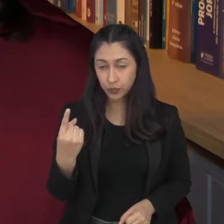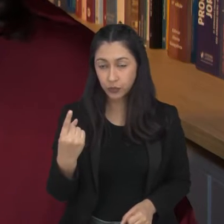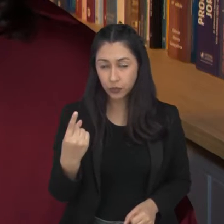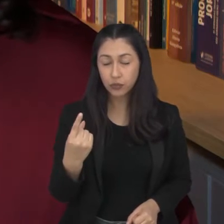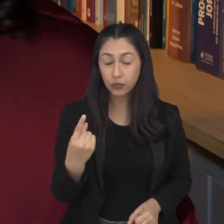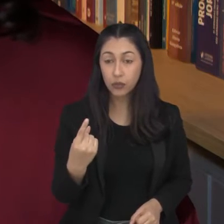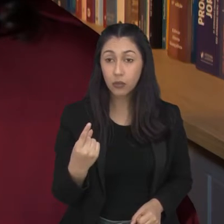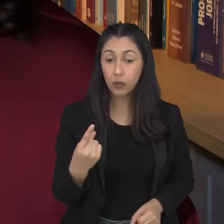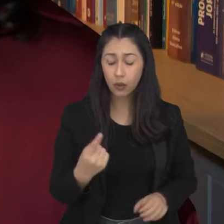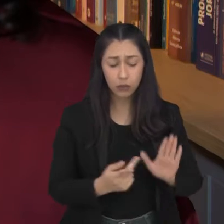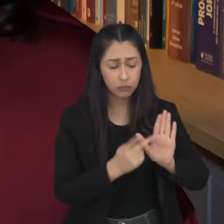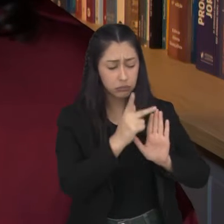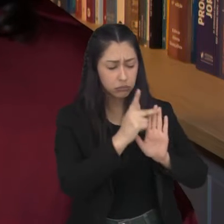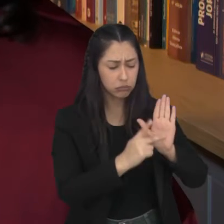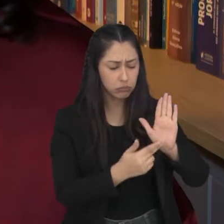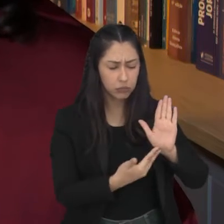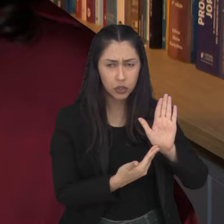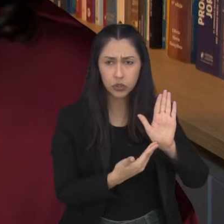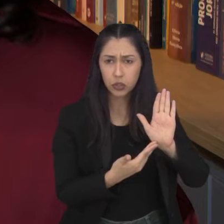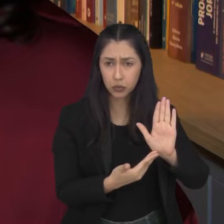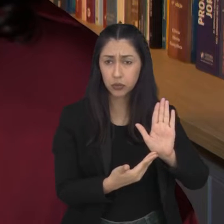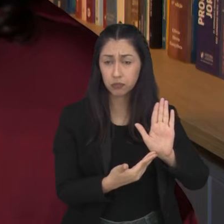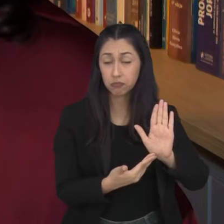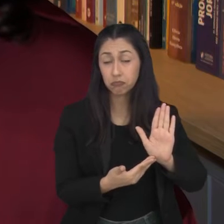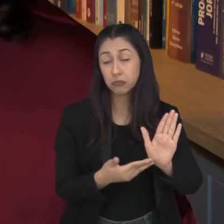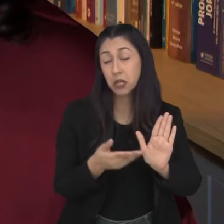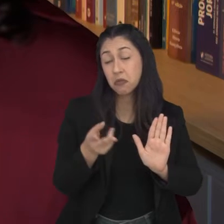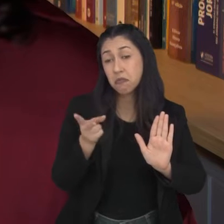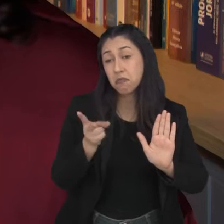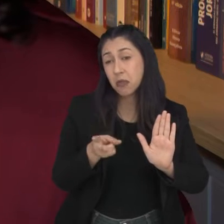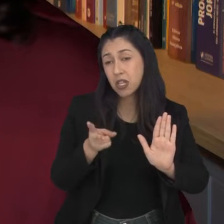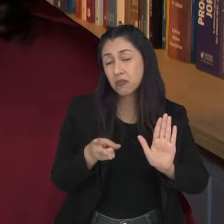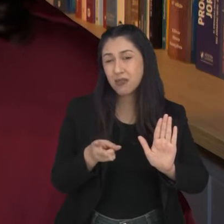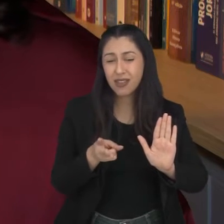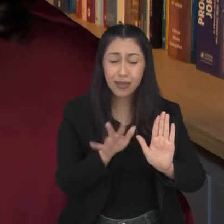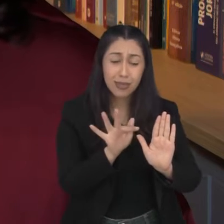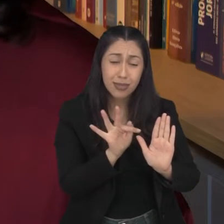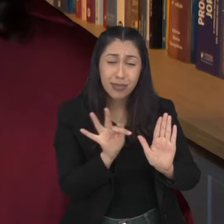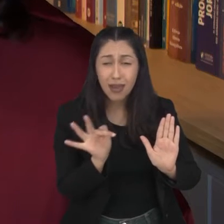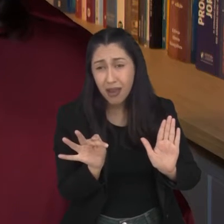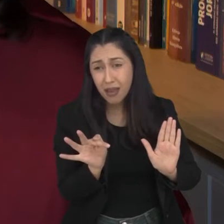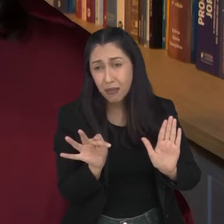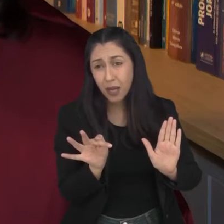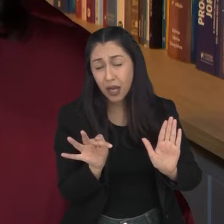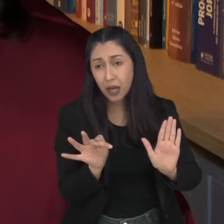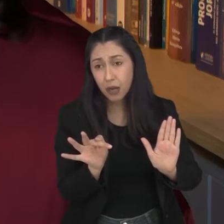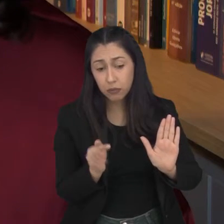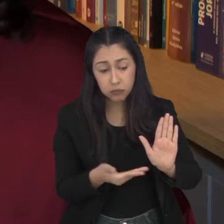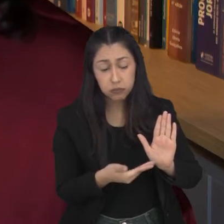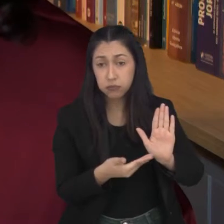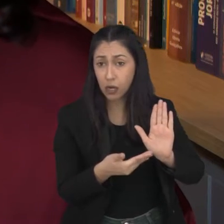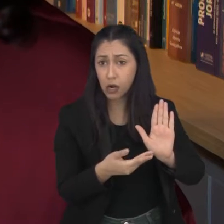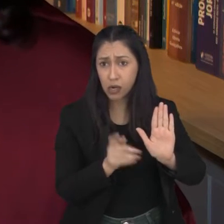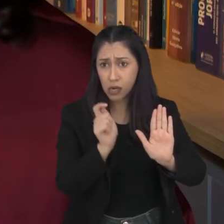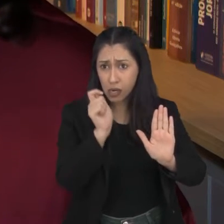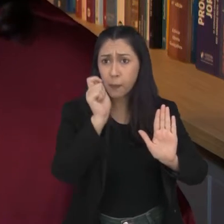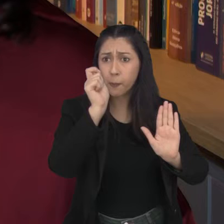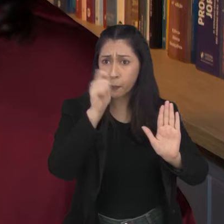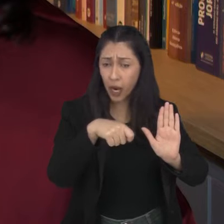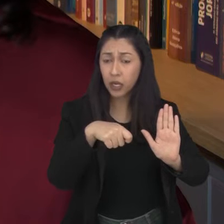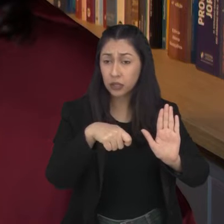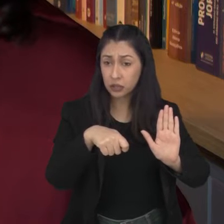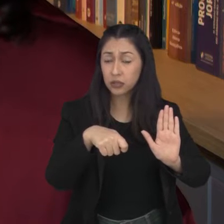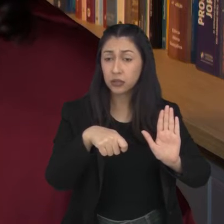2021, e nele, embora seja mais tímida a proposta, nele há a